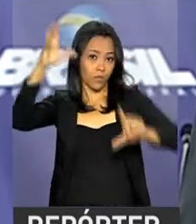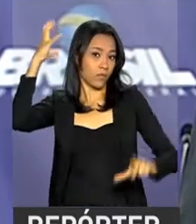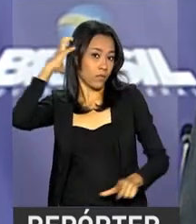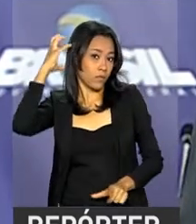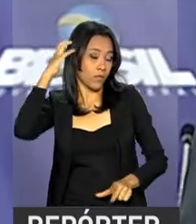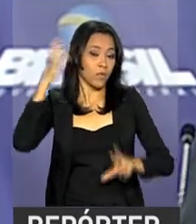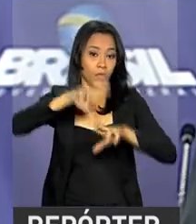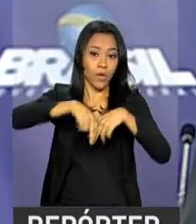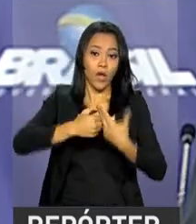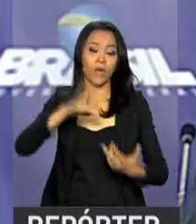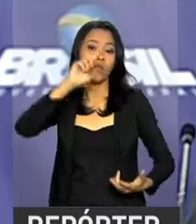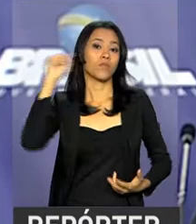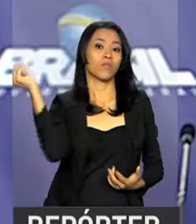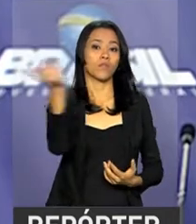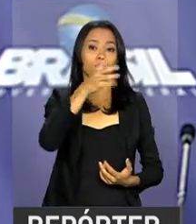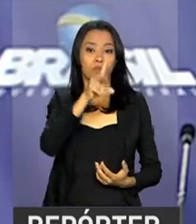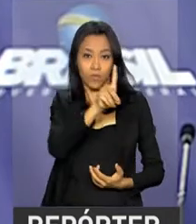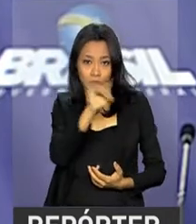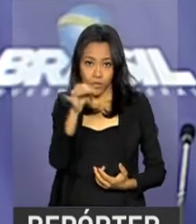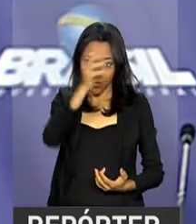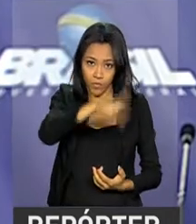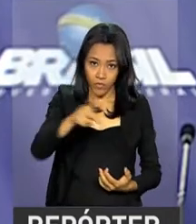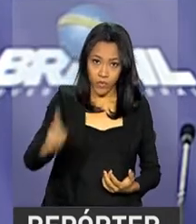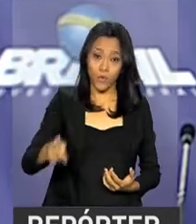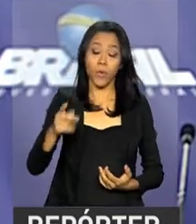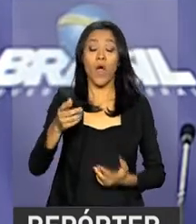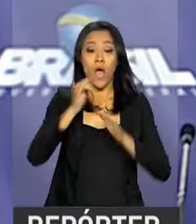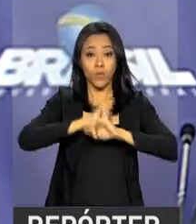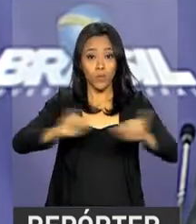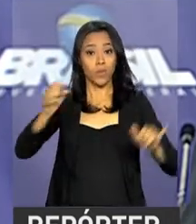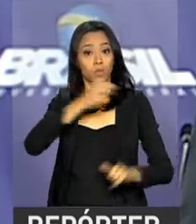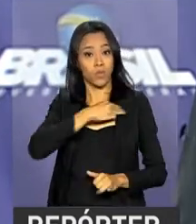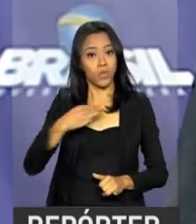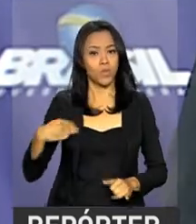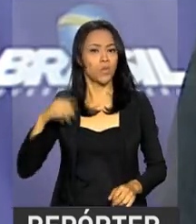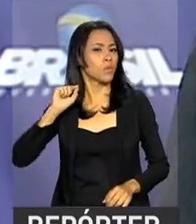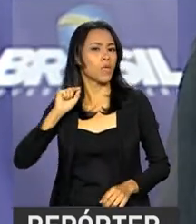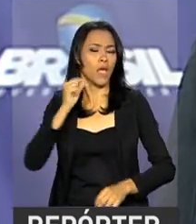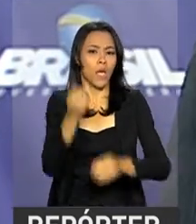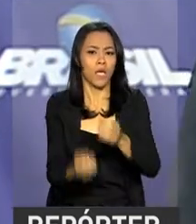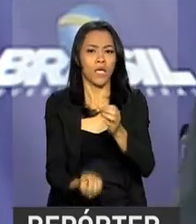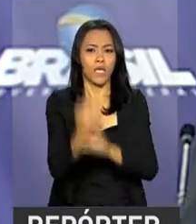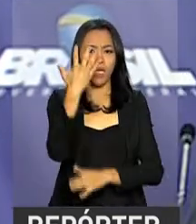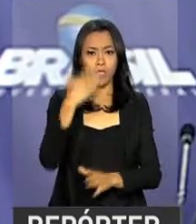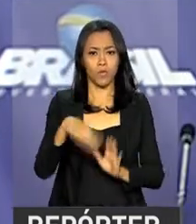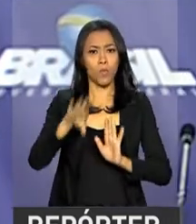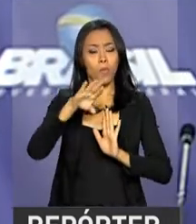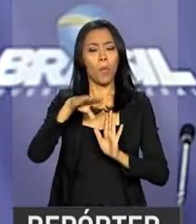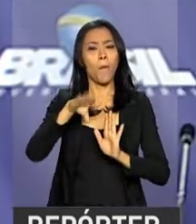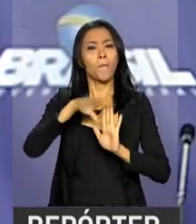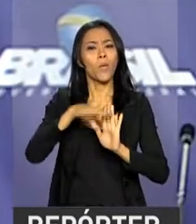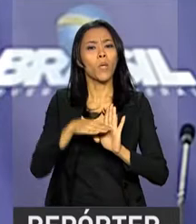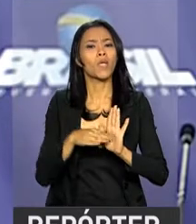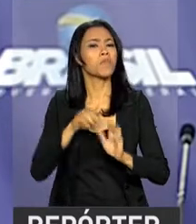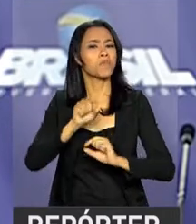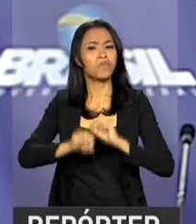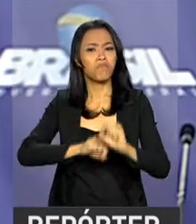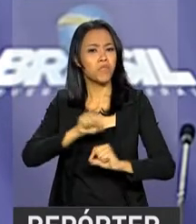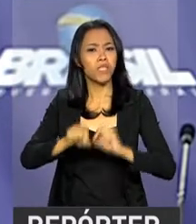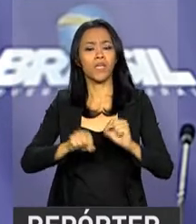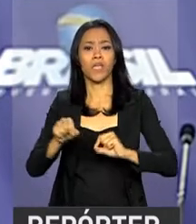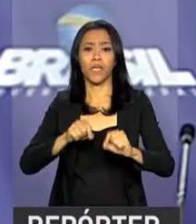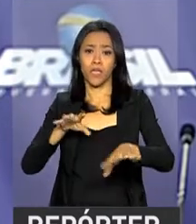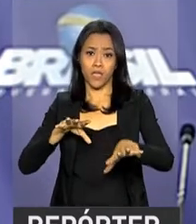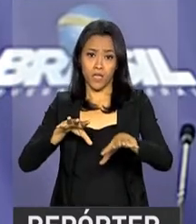Dia do Professor, o ministro Mendonça Filho ele anunciou a criação do Programa Nacional de Residência Pedagógica, que justamente